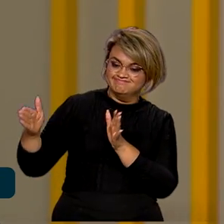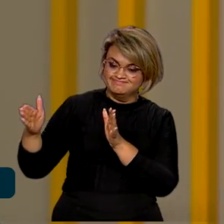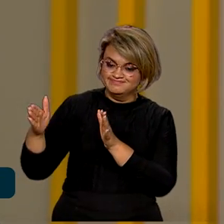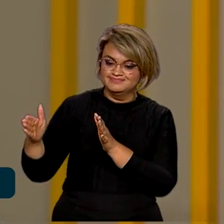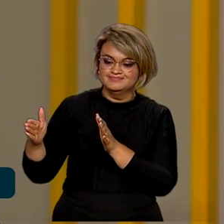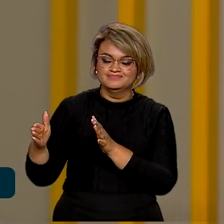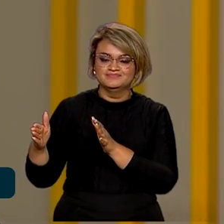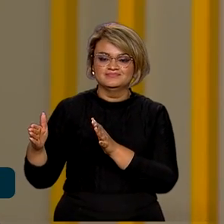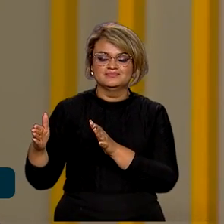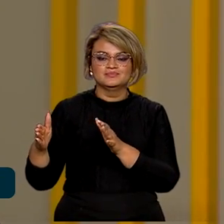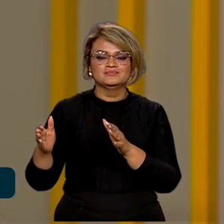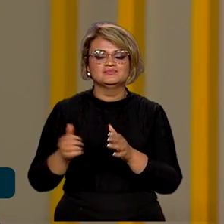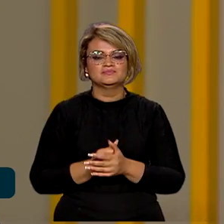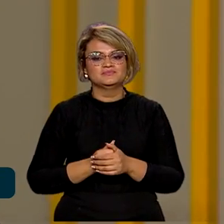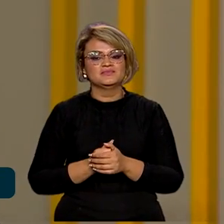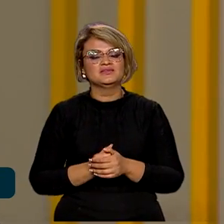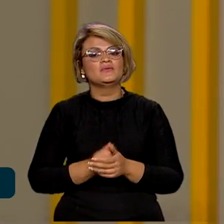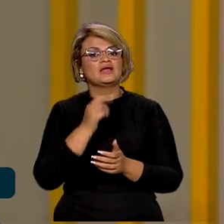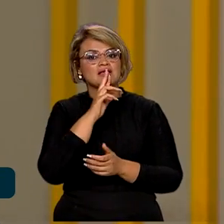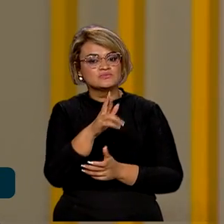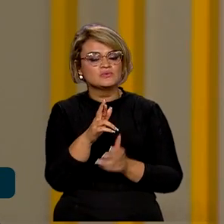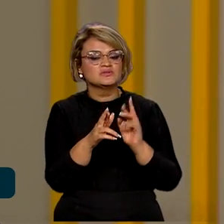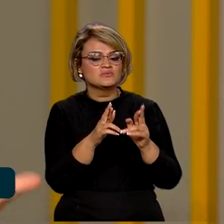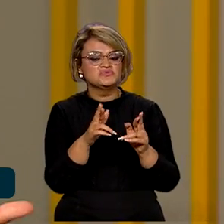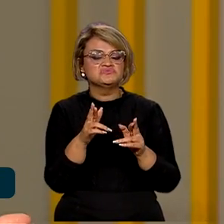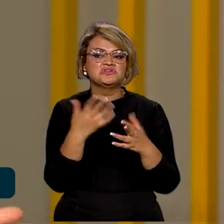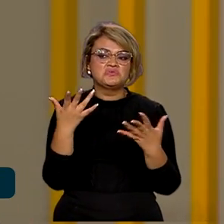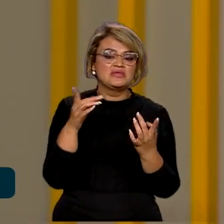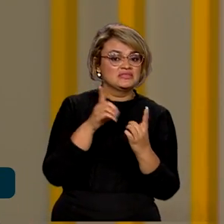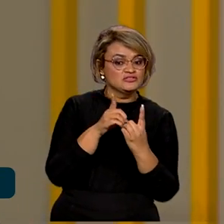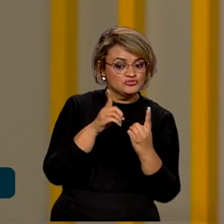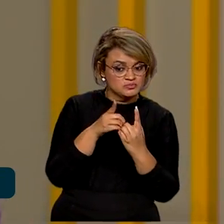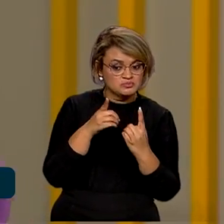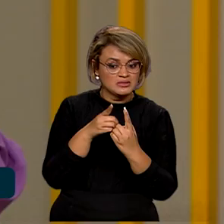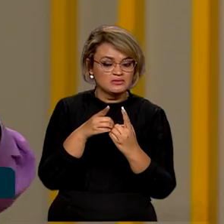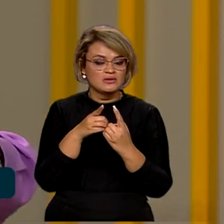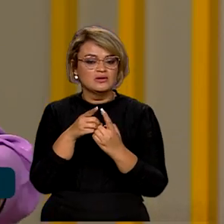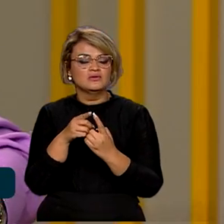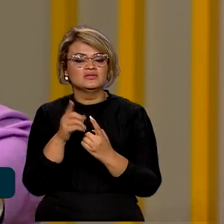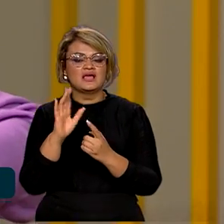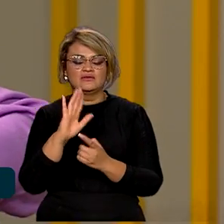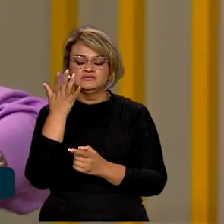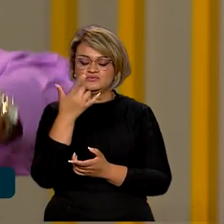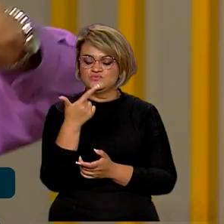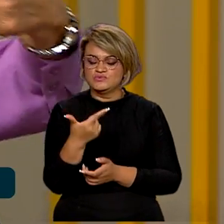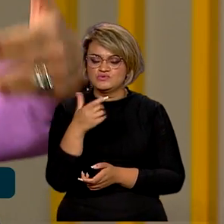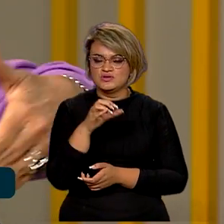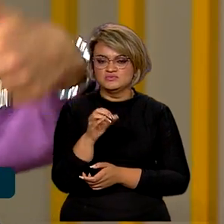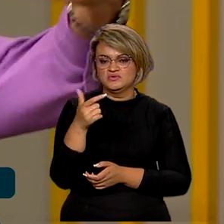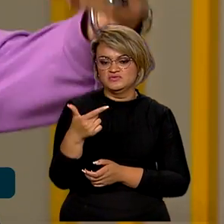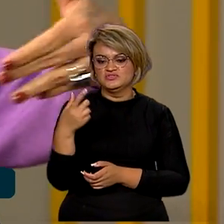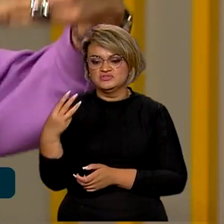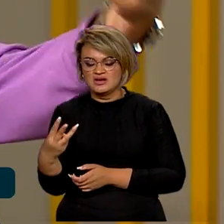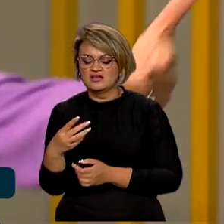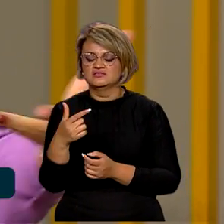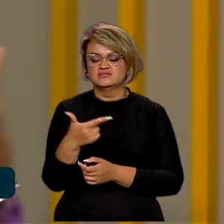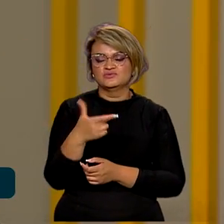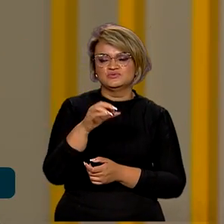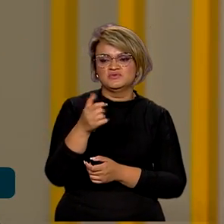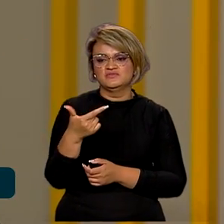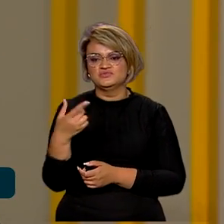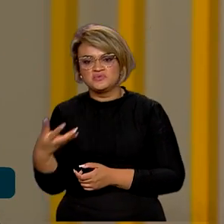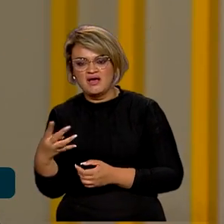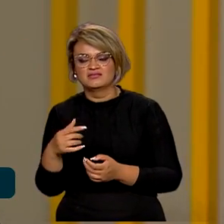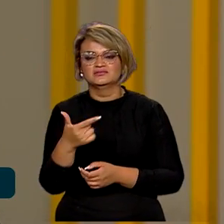tem respostas que vão, ou atendimento às demandas que vão acontecer no ano 2023, 24, 25,